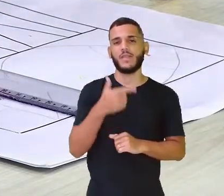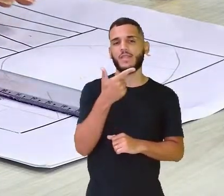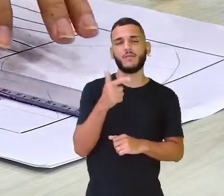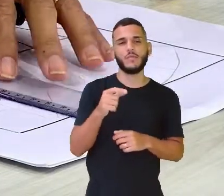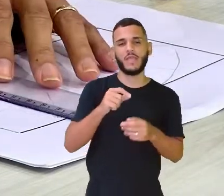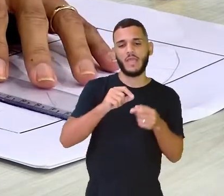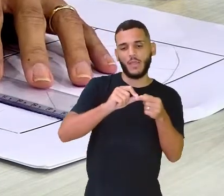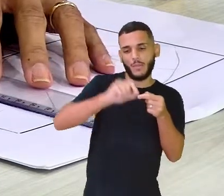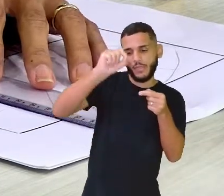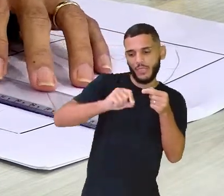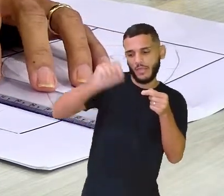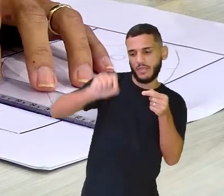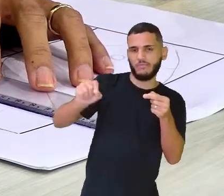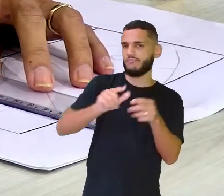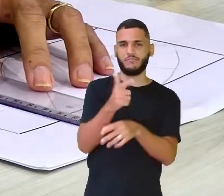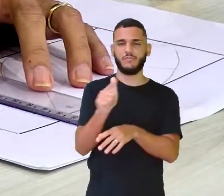desenho trêmulo, né?